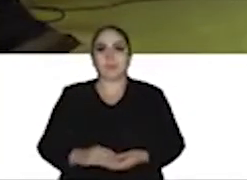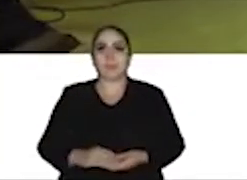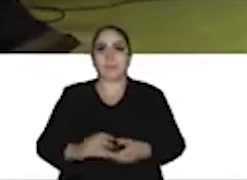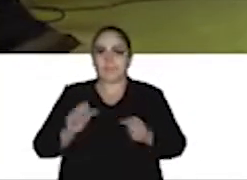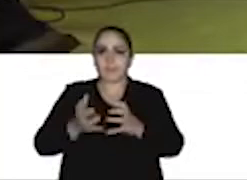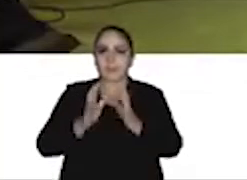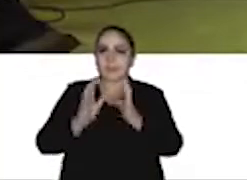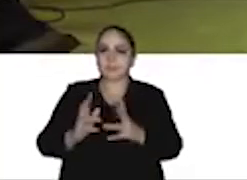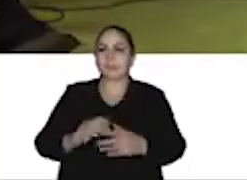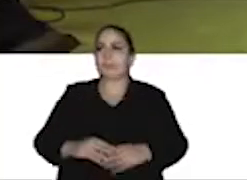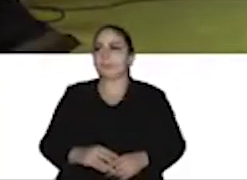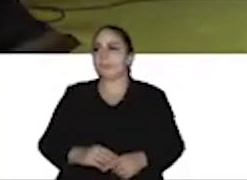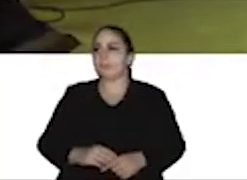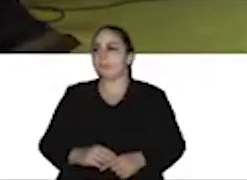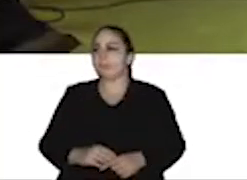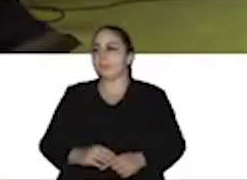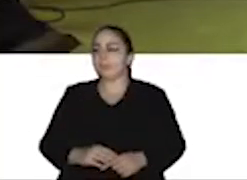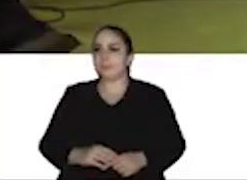na tava, senhores!